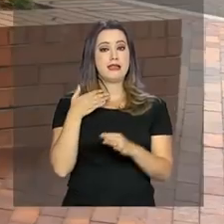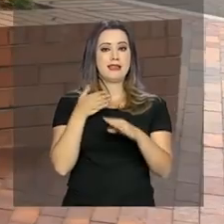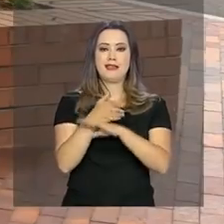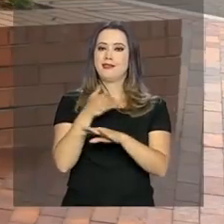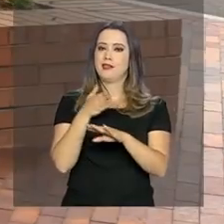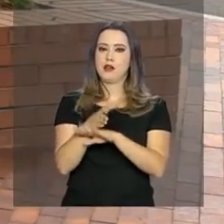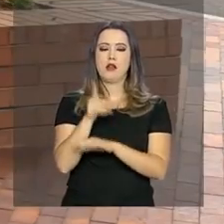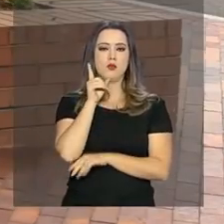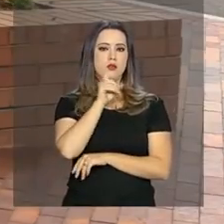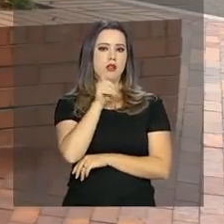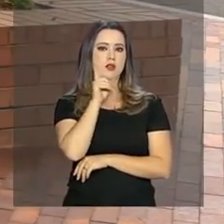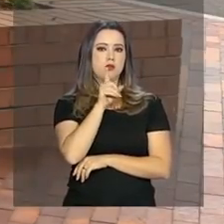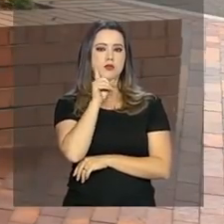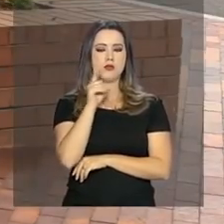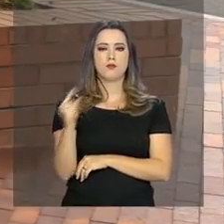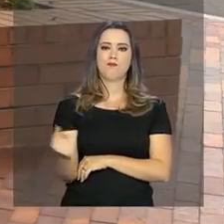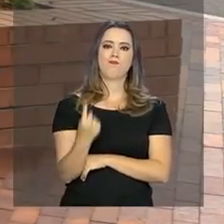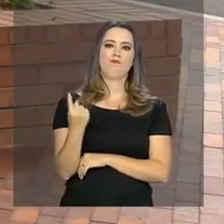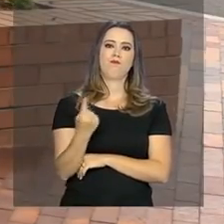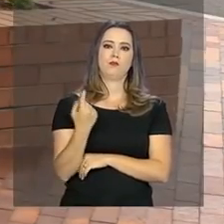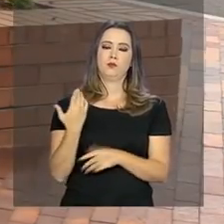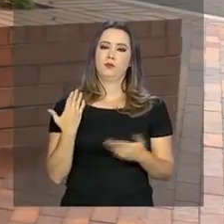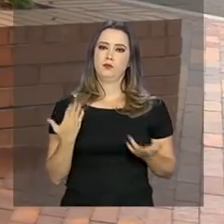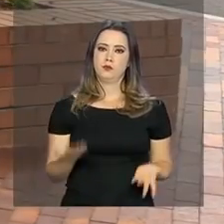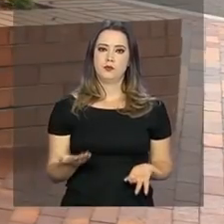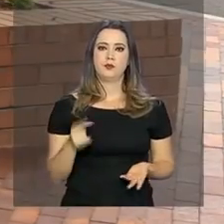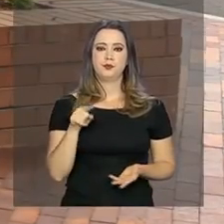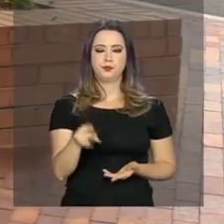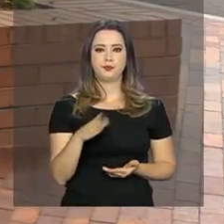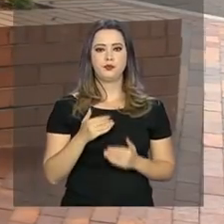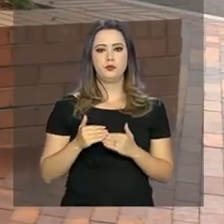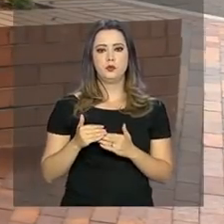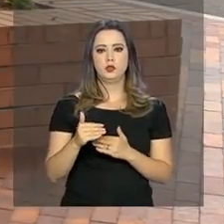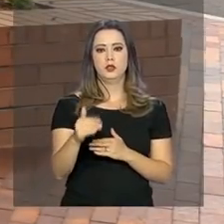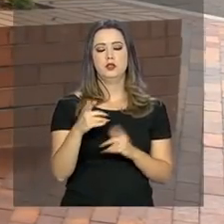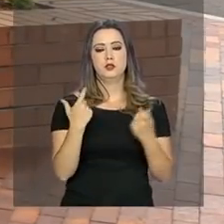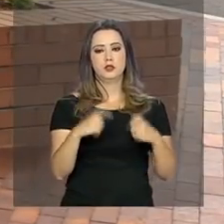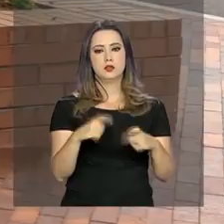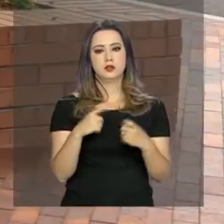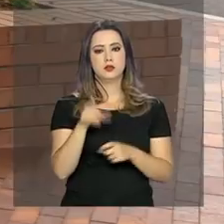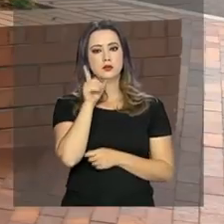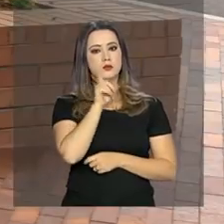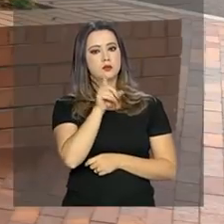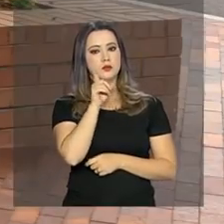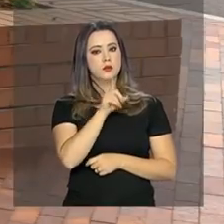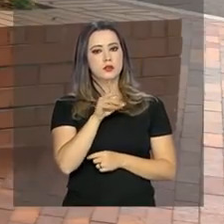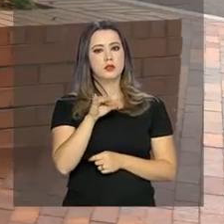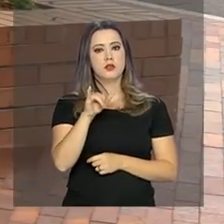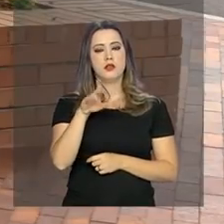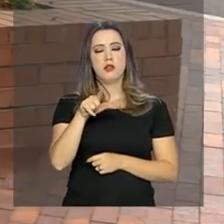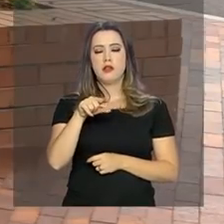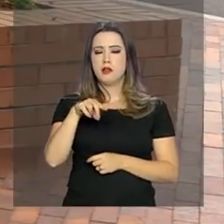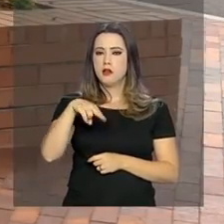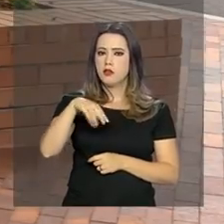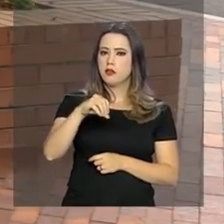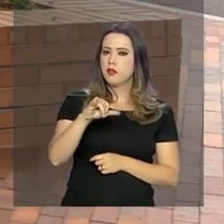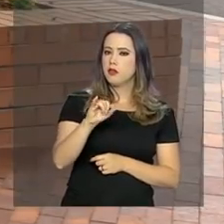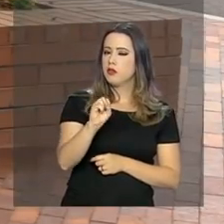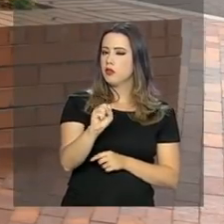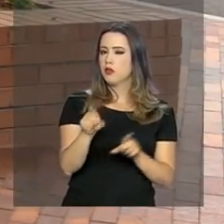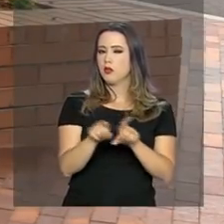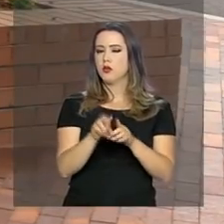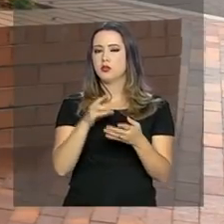crianças já entraram no país desacompanhadas. Elas seguem em instituições nos estados de Illinois, Nova York, Arizona